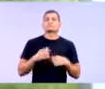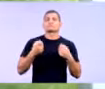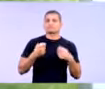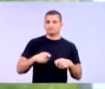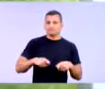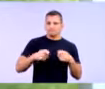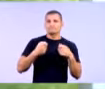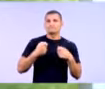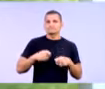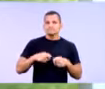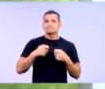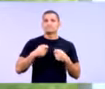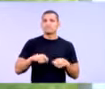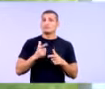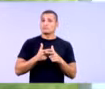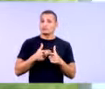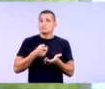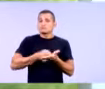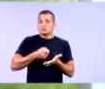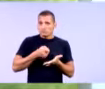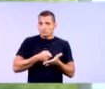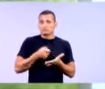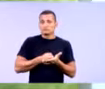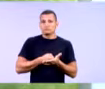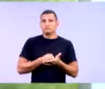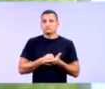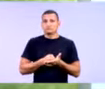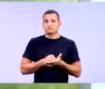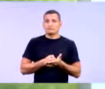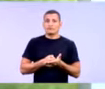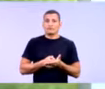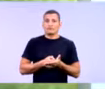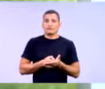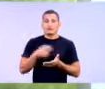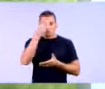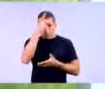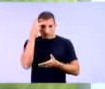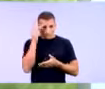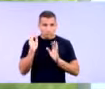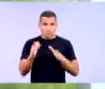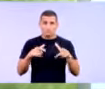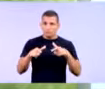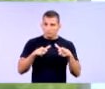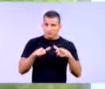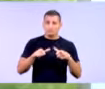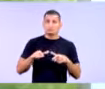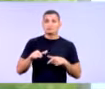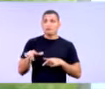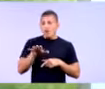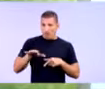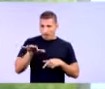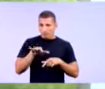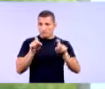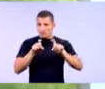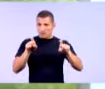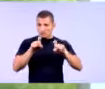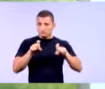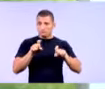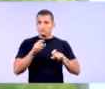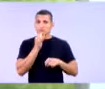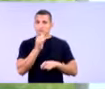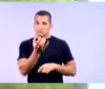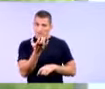precisa, porque ele é obrigatório, né? Então, mesmo as pessoas que já trabalham e que trabalham na área, para ter o diploma